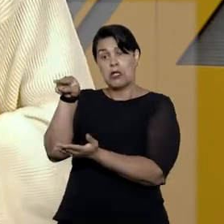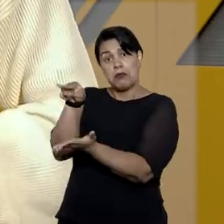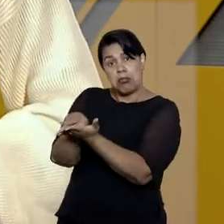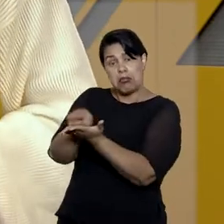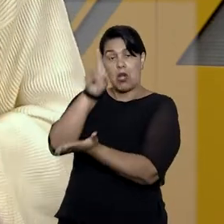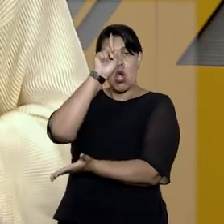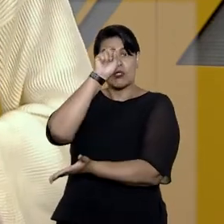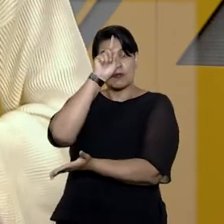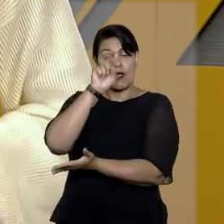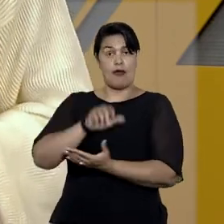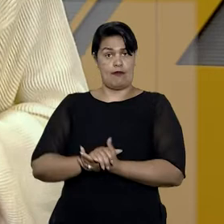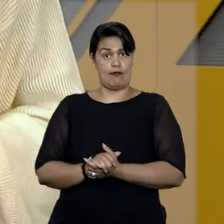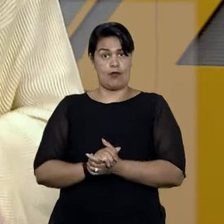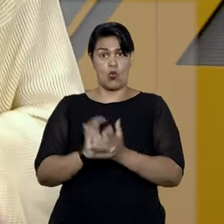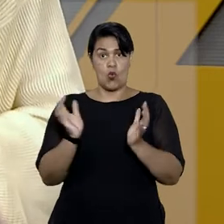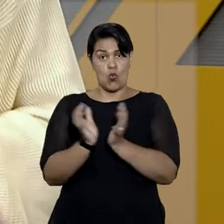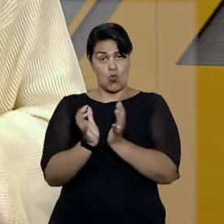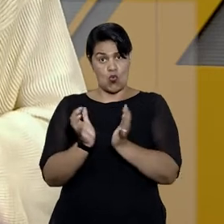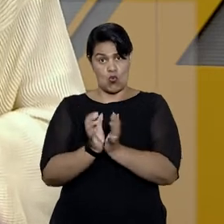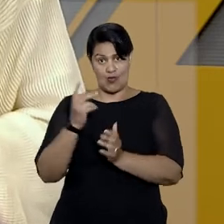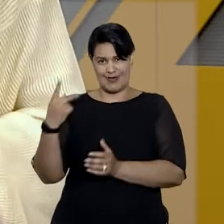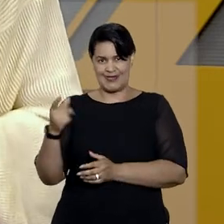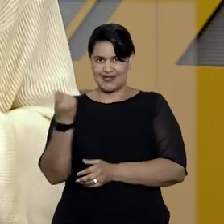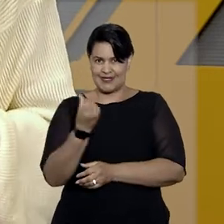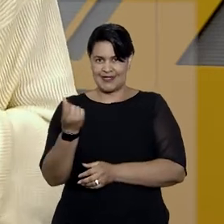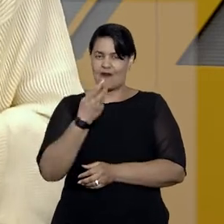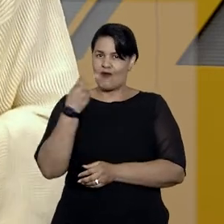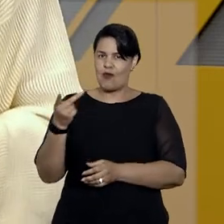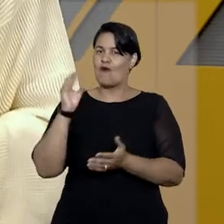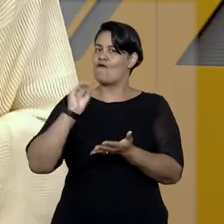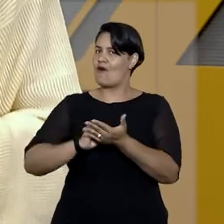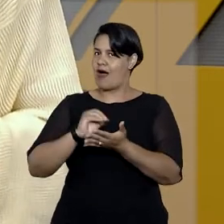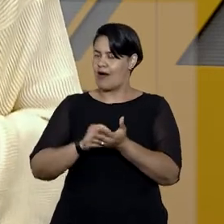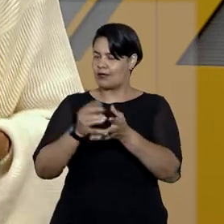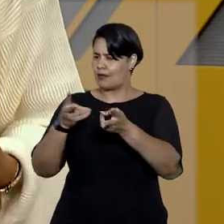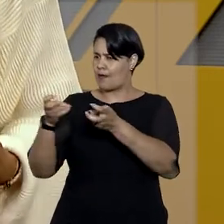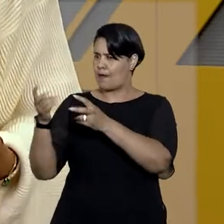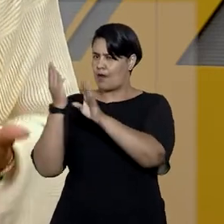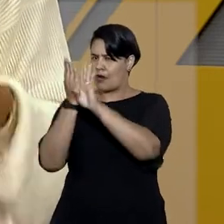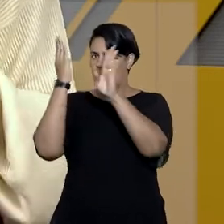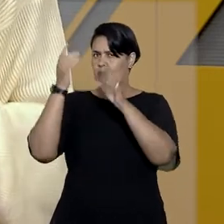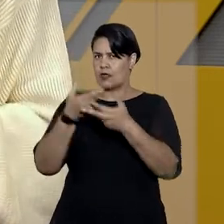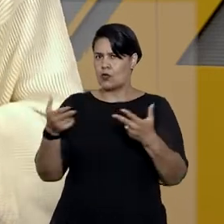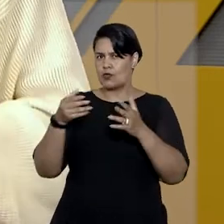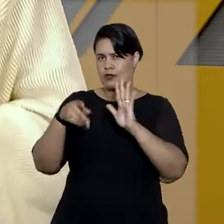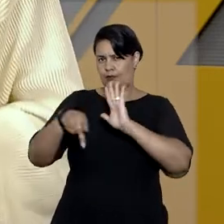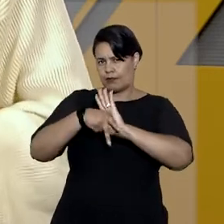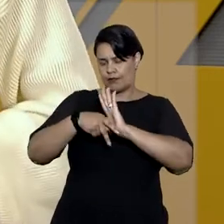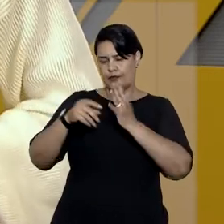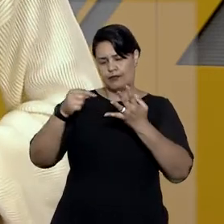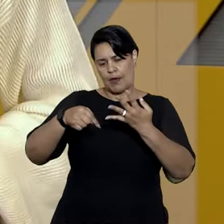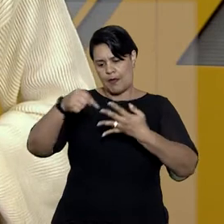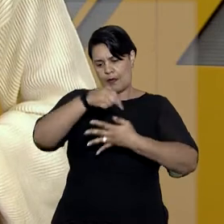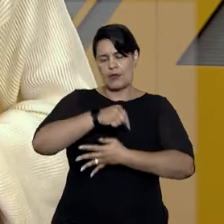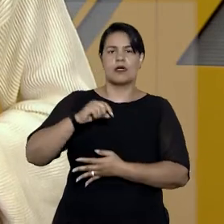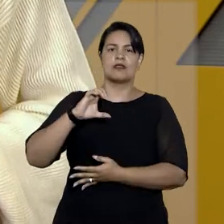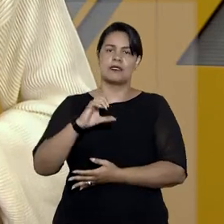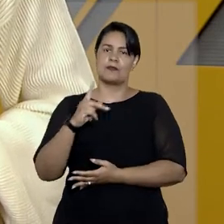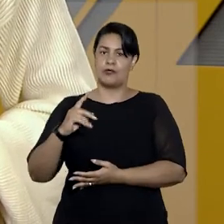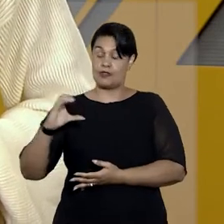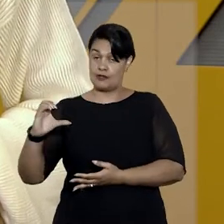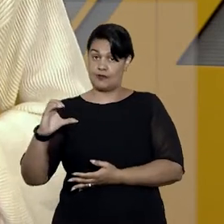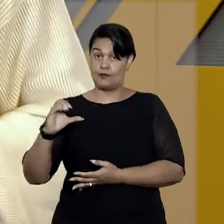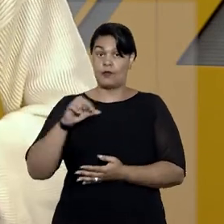hospital. Para o colegiado, o reconhecimento pessoal não observou os requisitos do Código de Processo Penal. O relator,